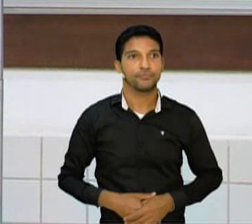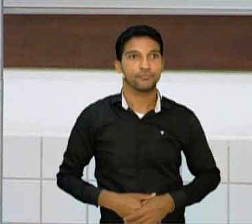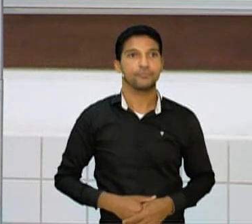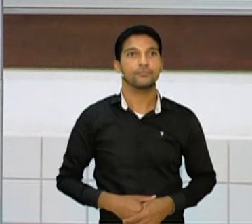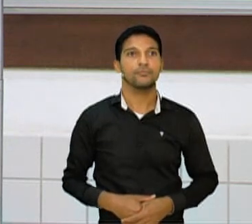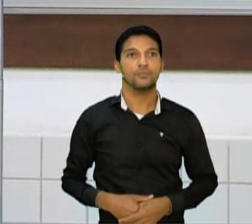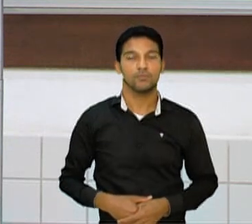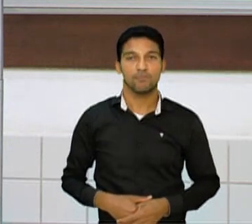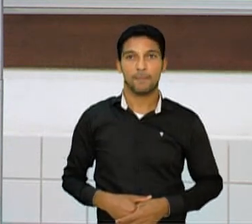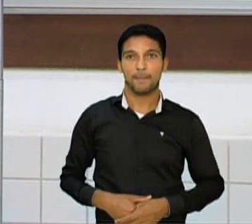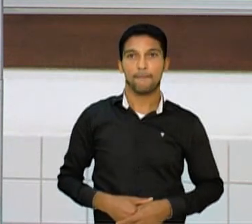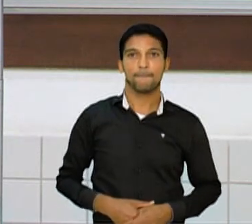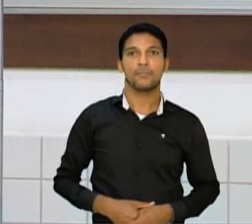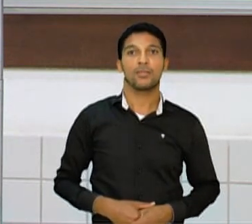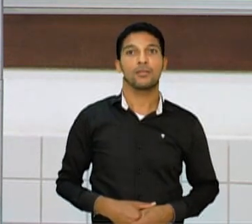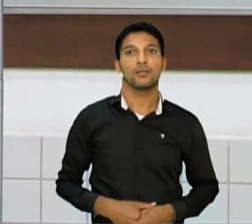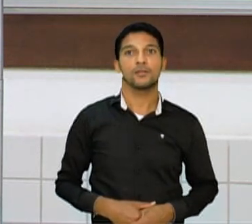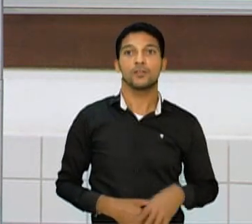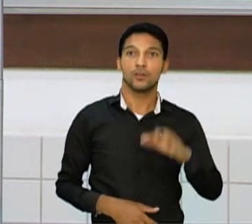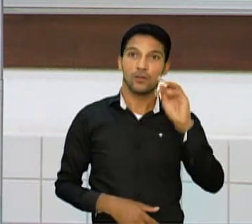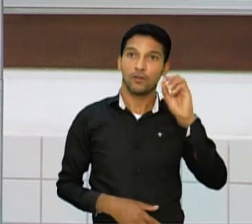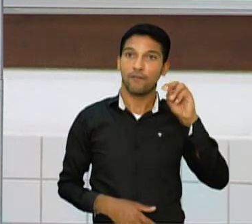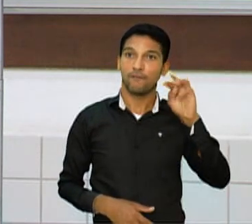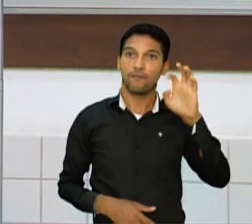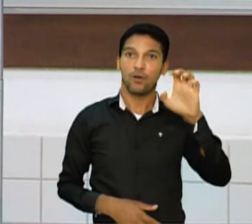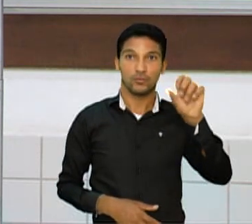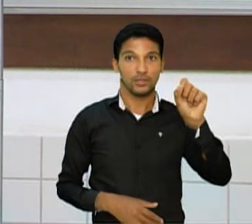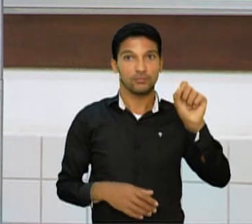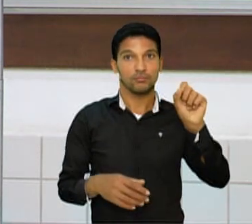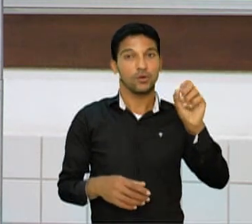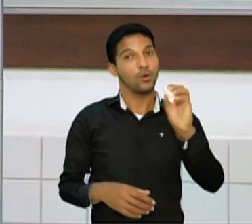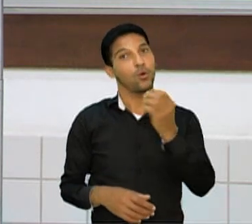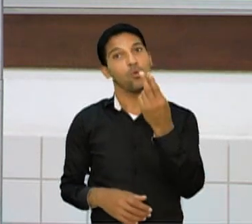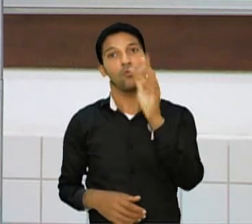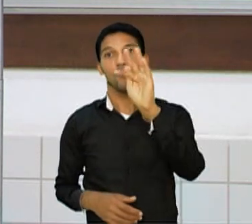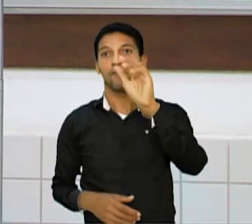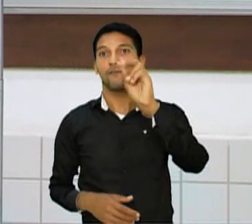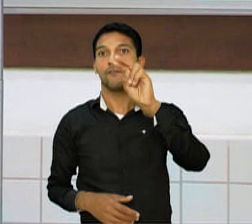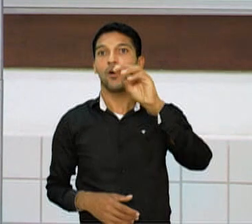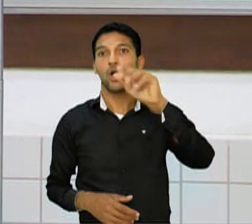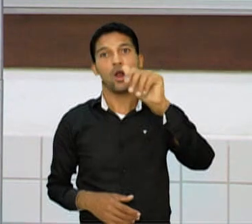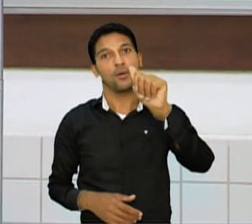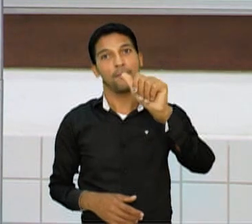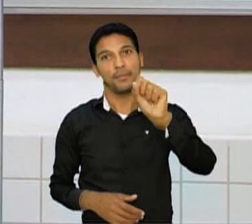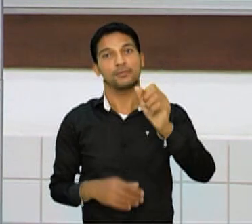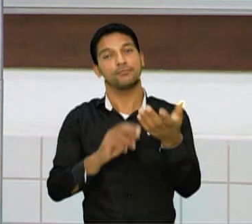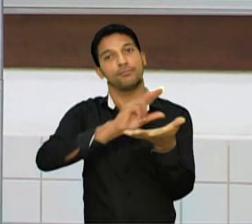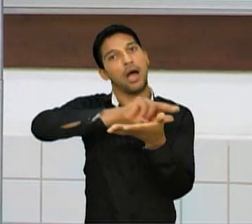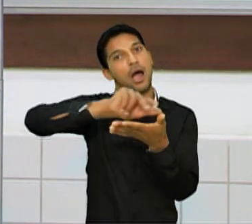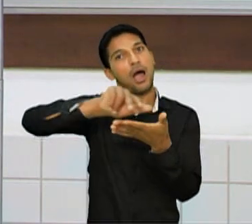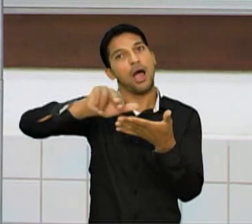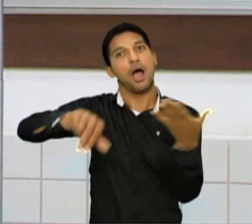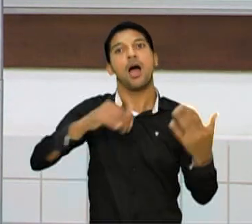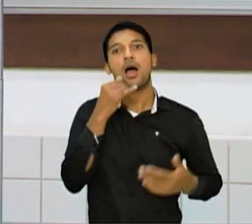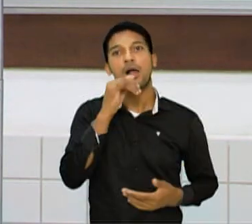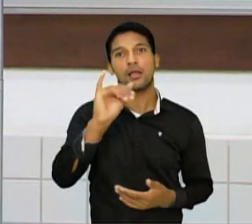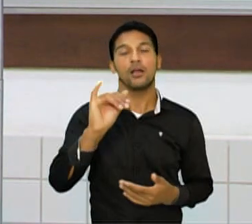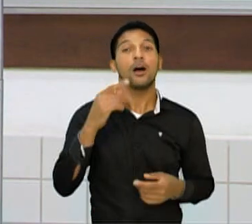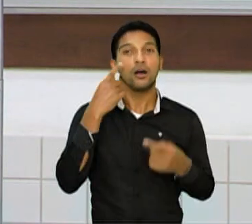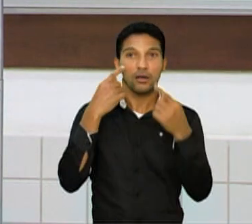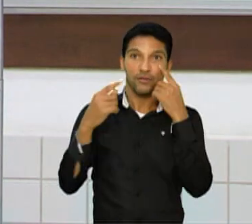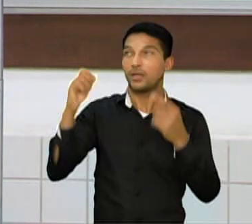energia secundária ou formas de energia. Então ali nós temos, a energia solar, já